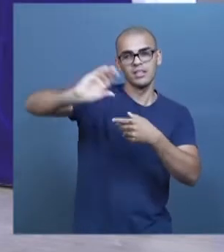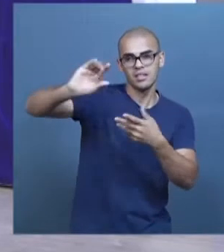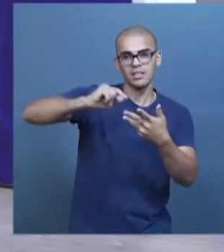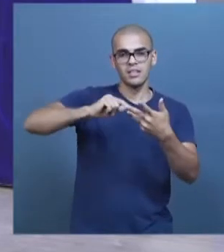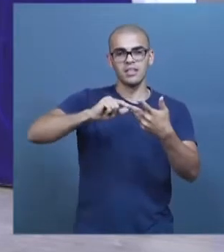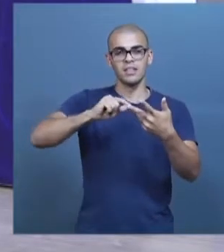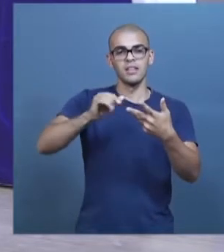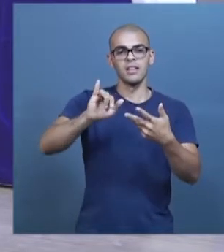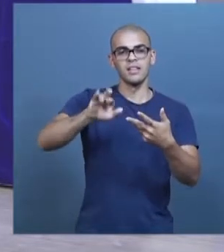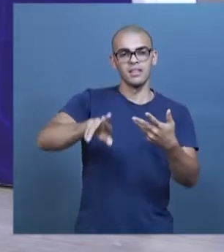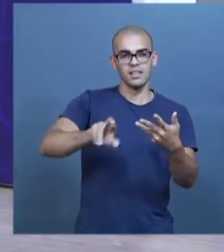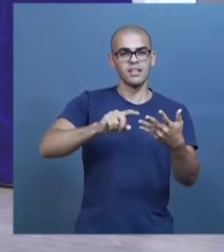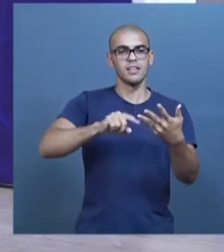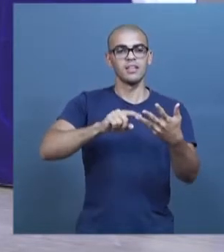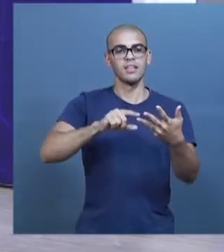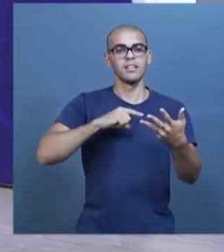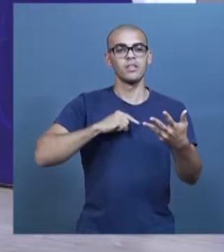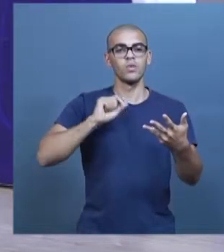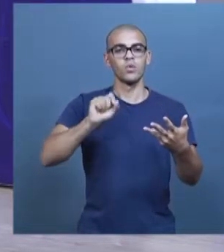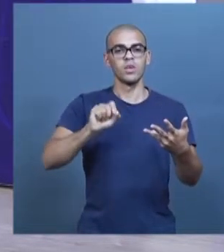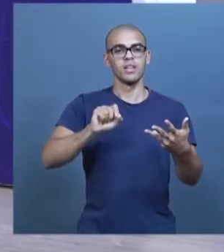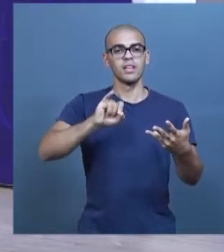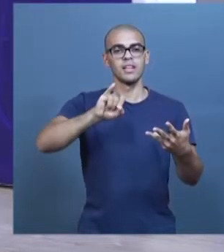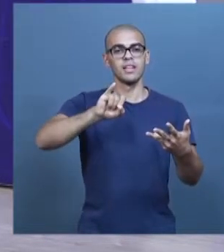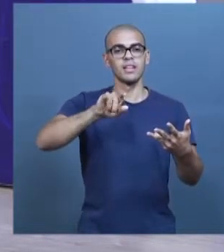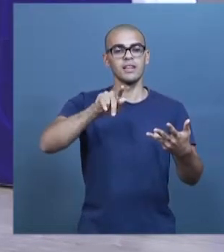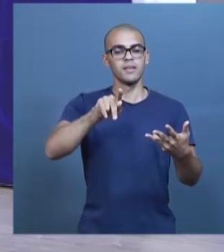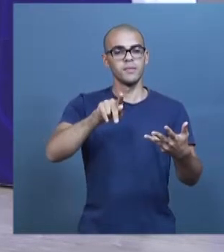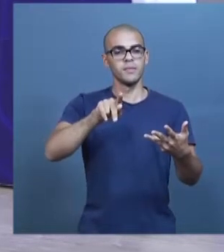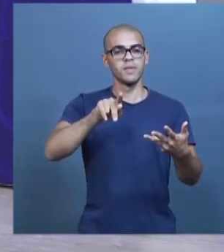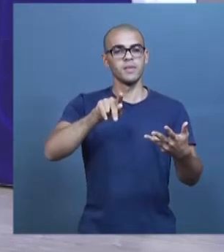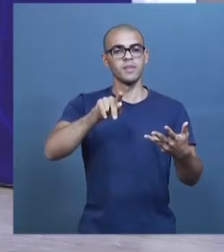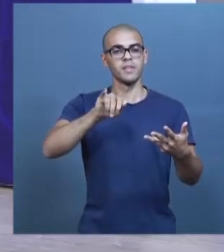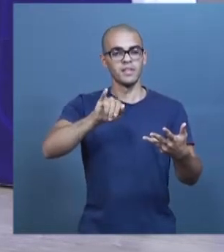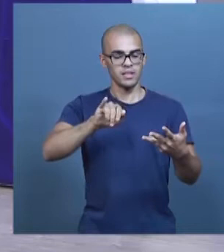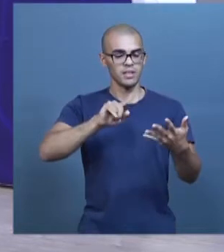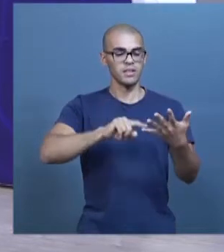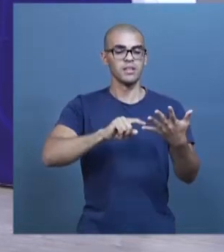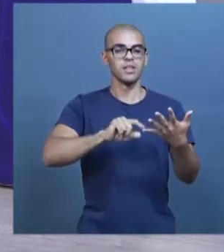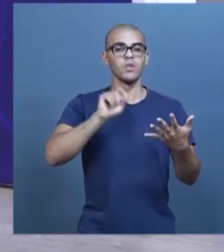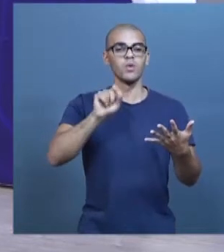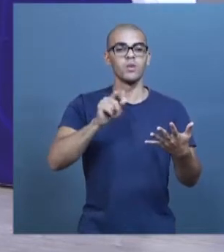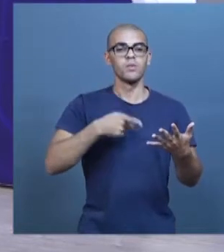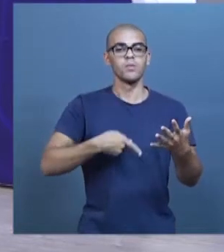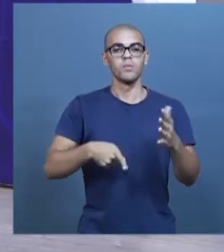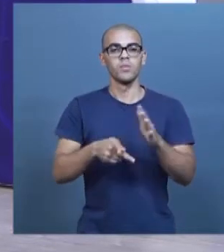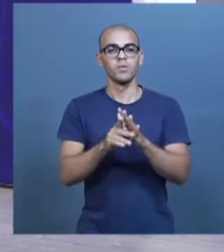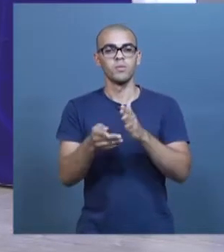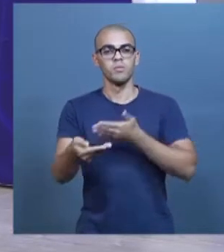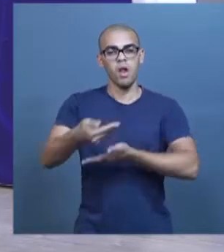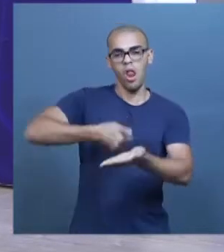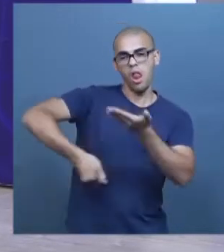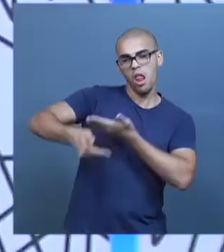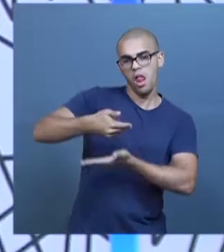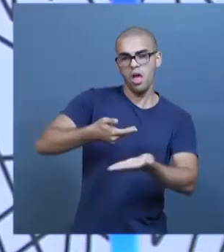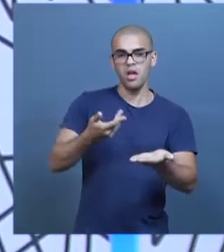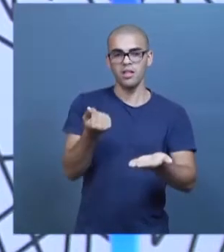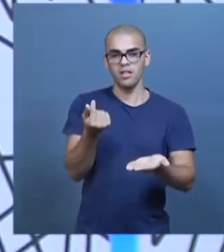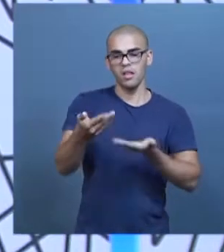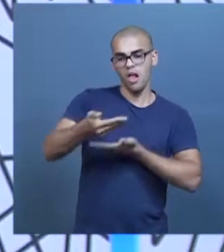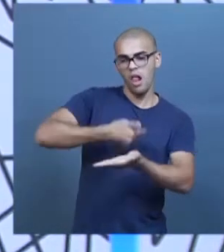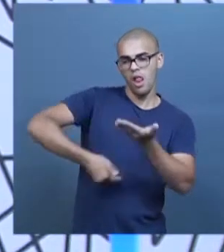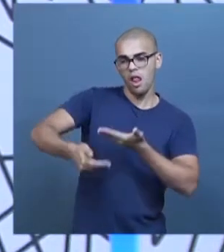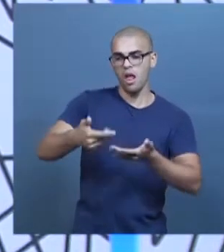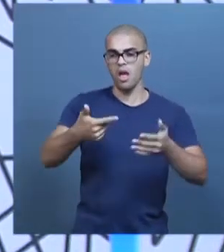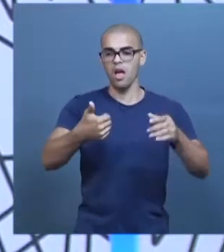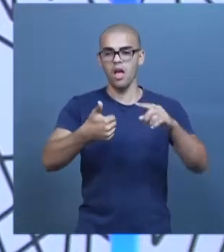renda, imposto sobre produtos industrializados, imposto sobre operações financeiras, câmbio, valores mobiliários,